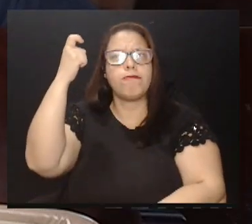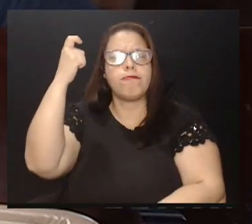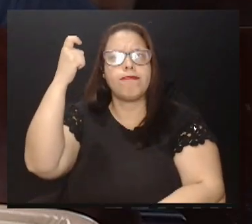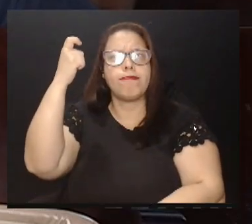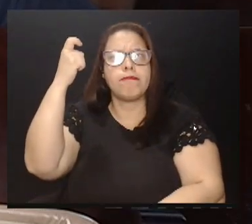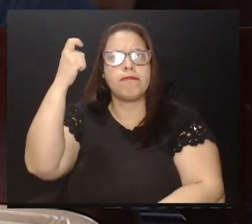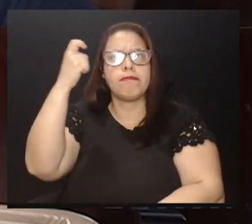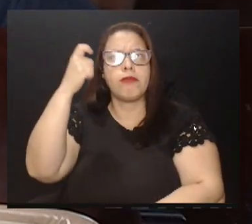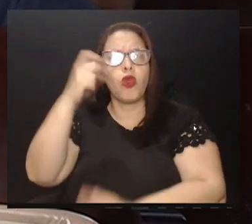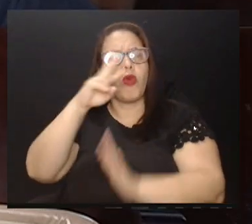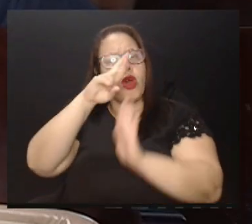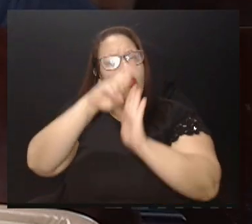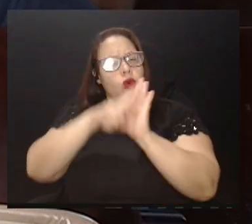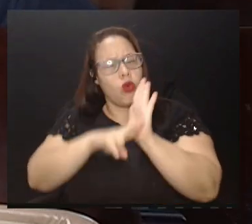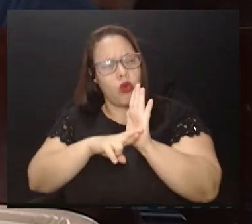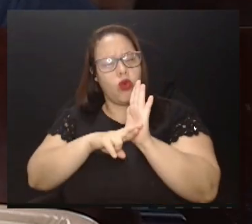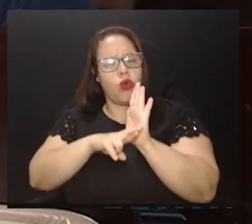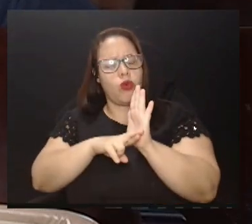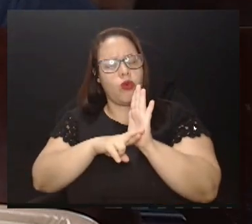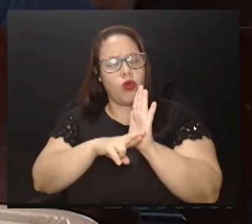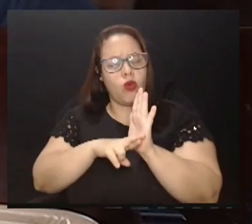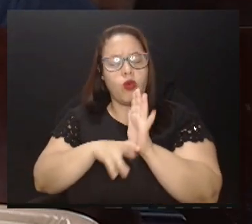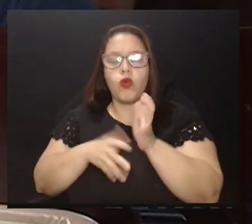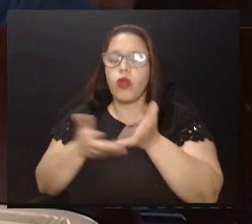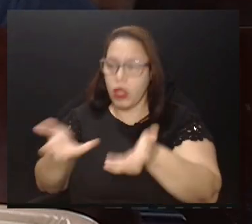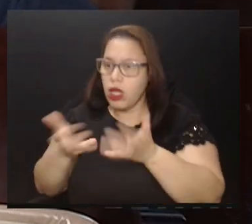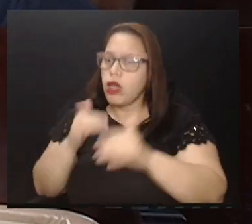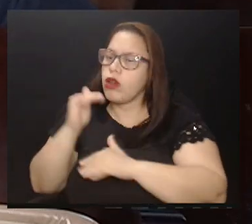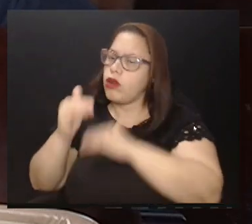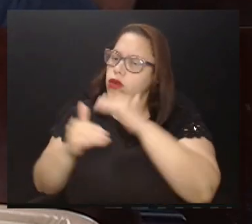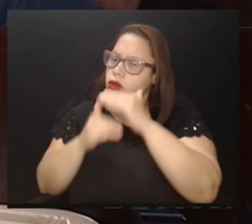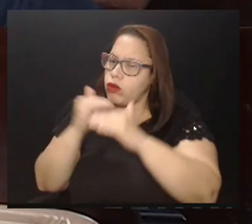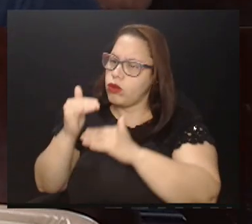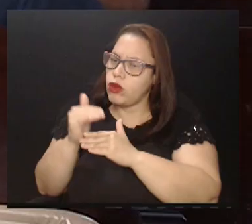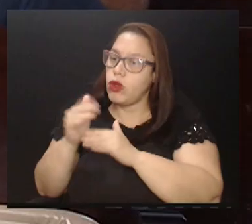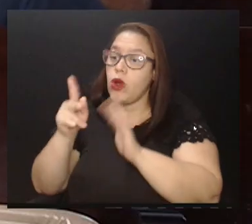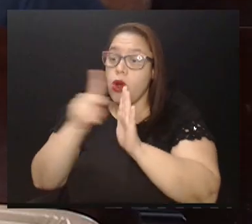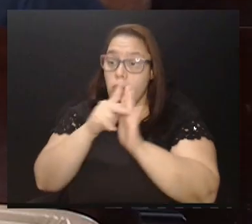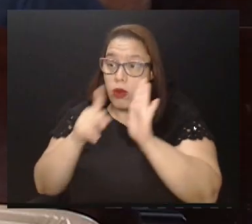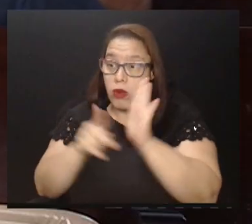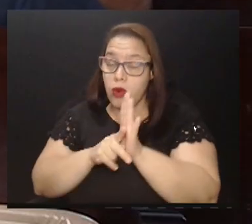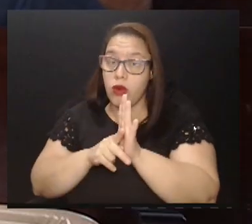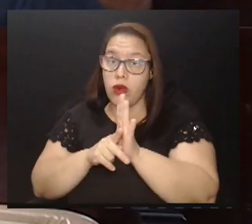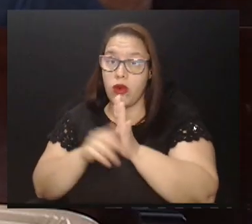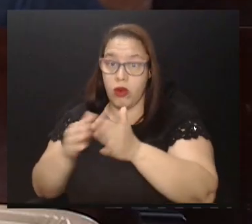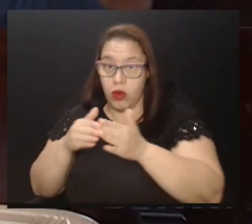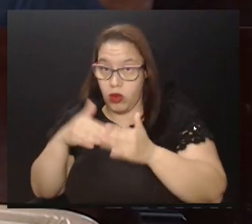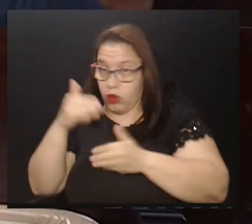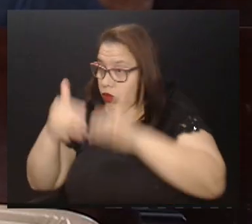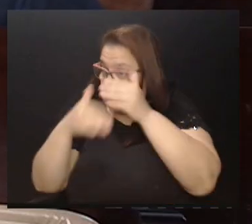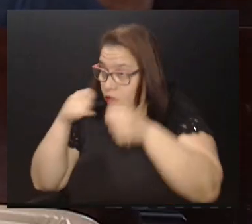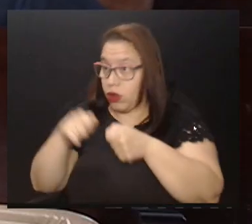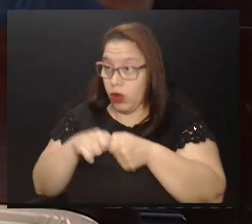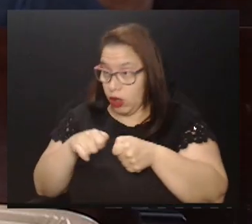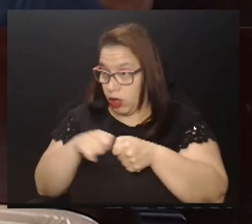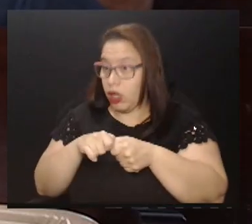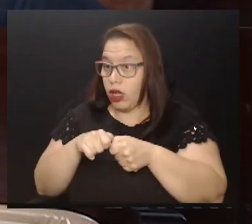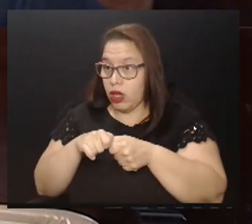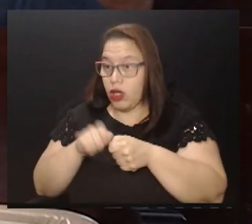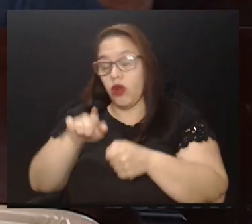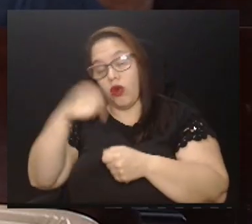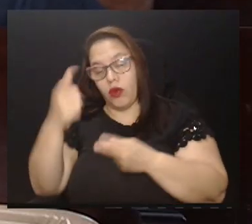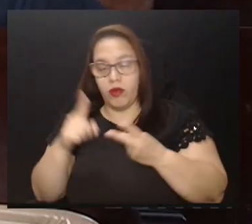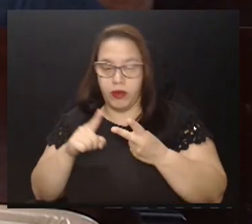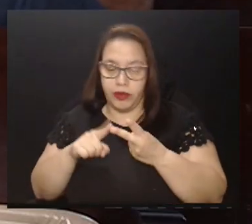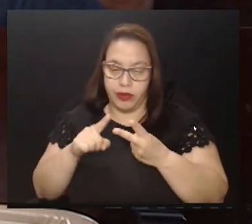de desenvolver. E daí você, pelo projeto de encomenda, você desenvolve o trabalho. A outra forma de